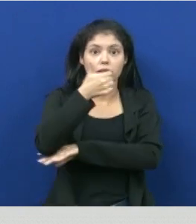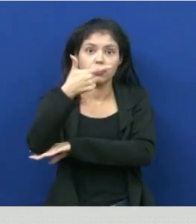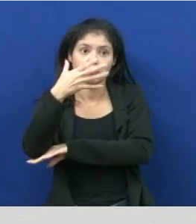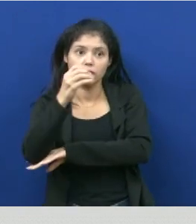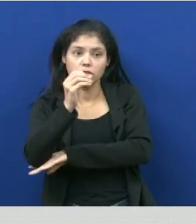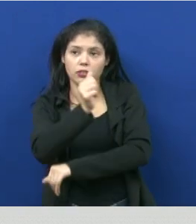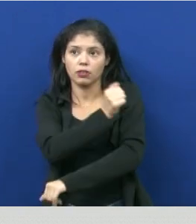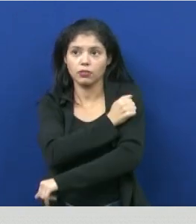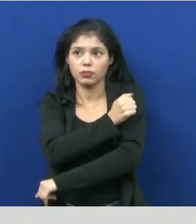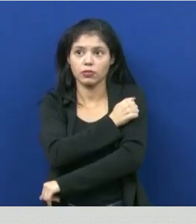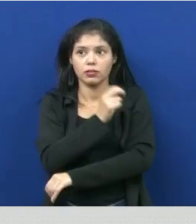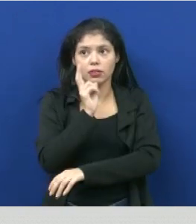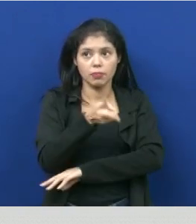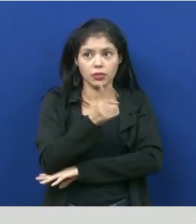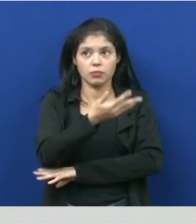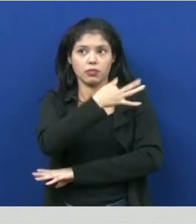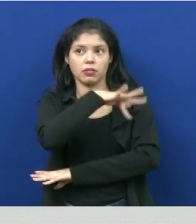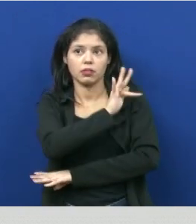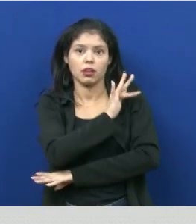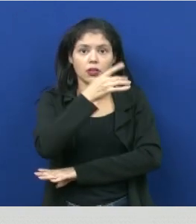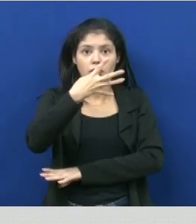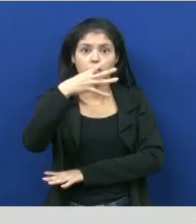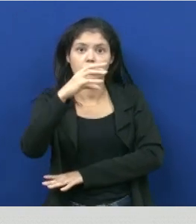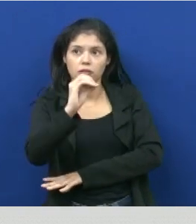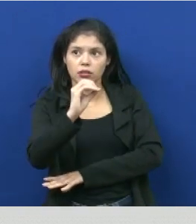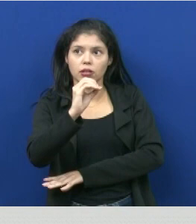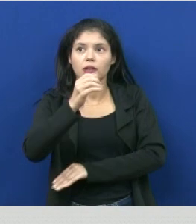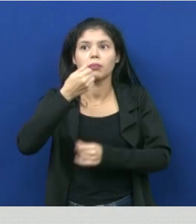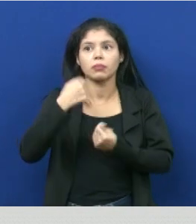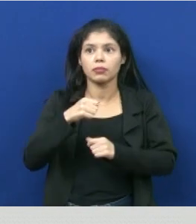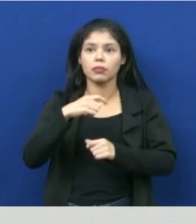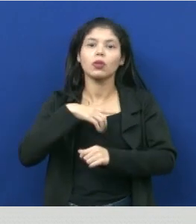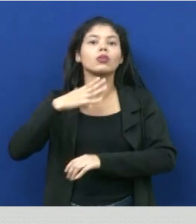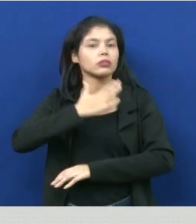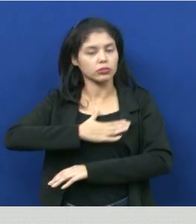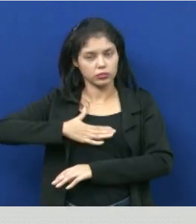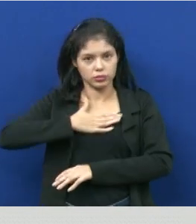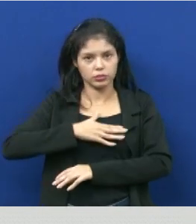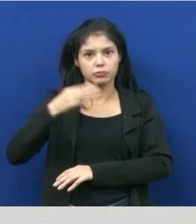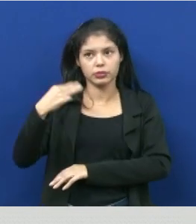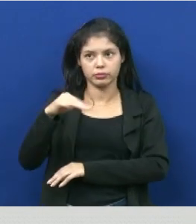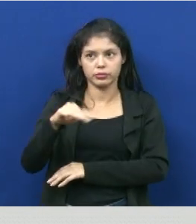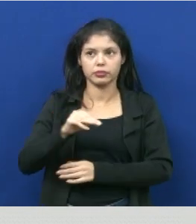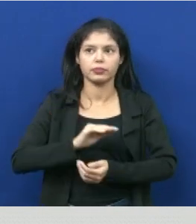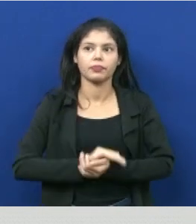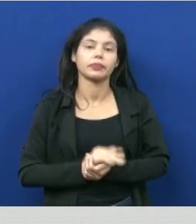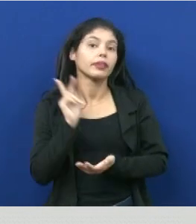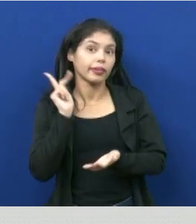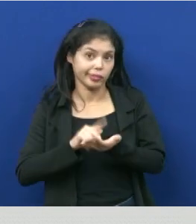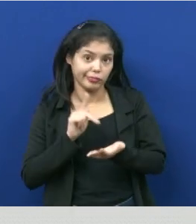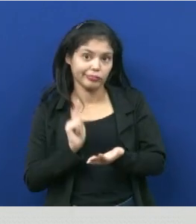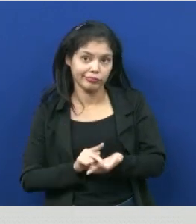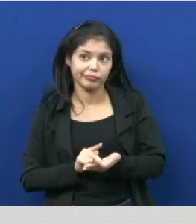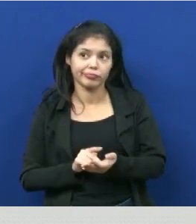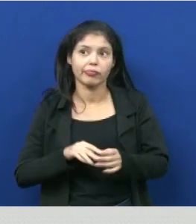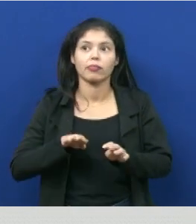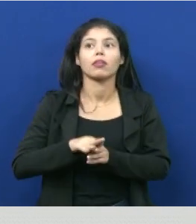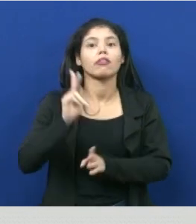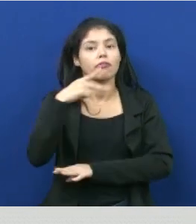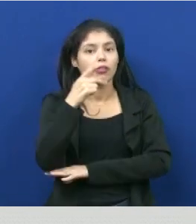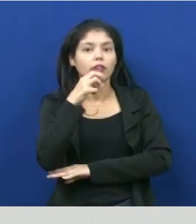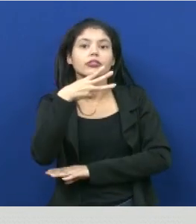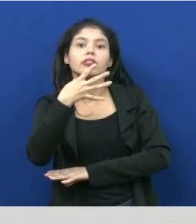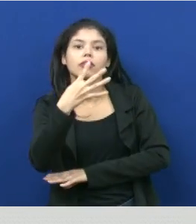alunos da mesma faculdade, 40 deverão gostar de matemática. Na verdade, ao falar